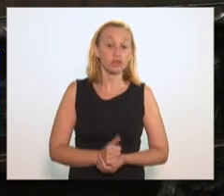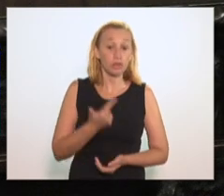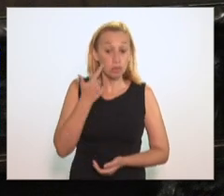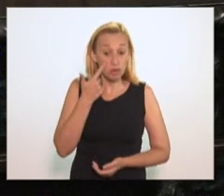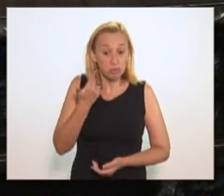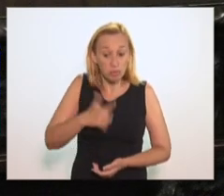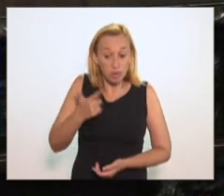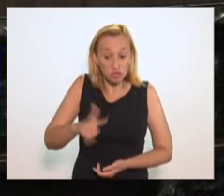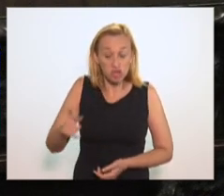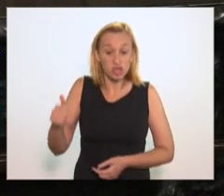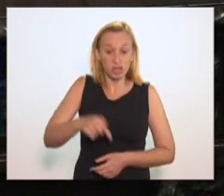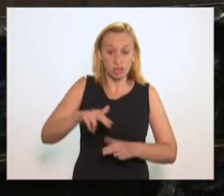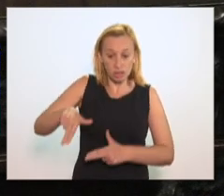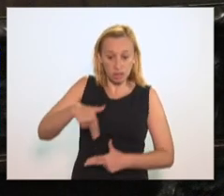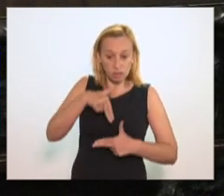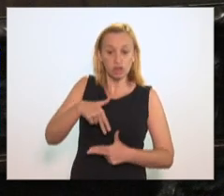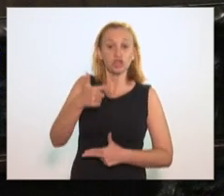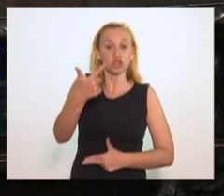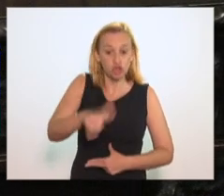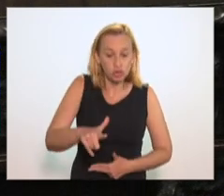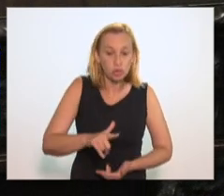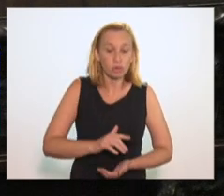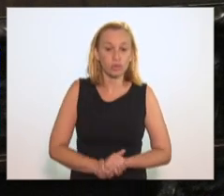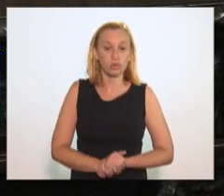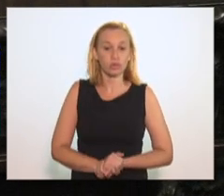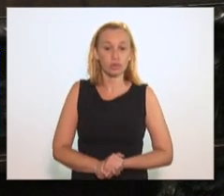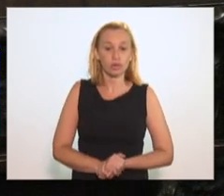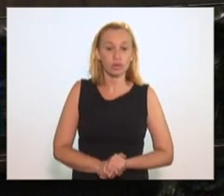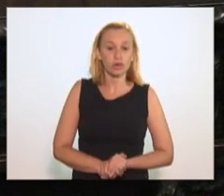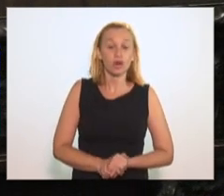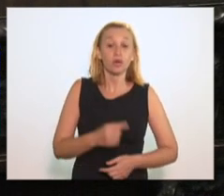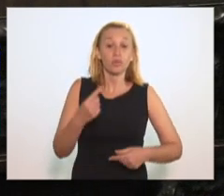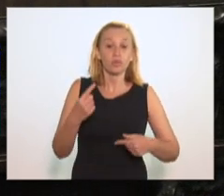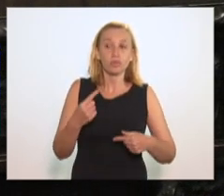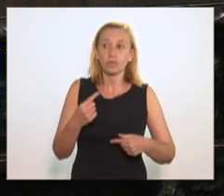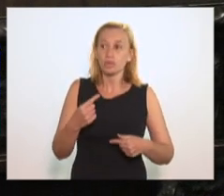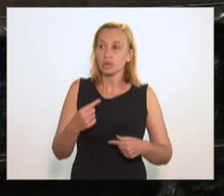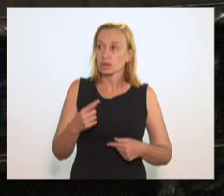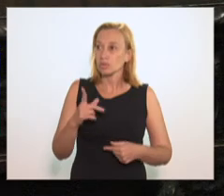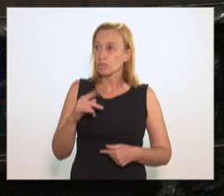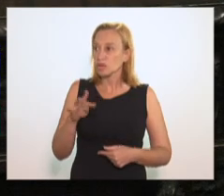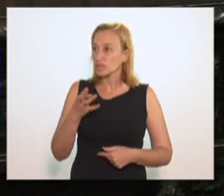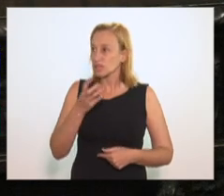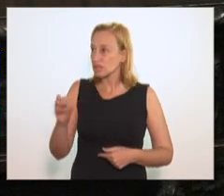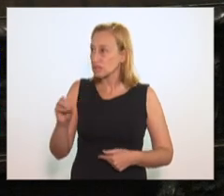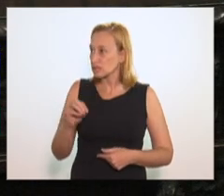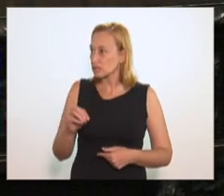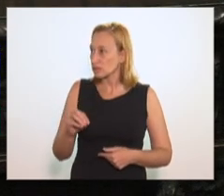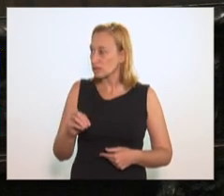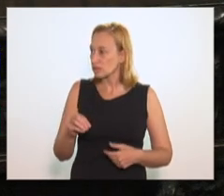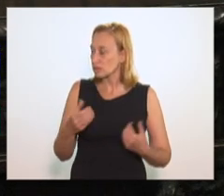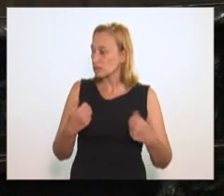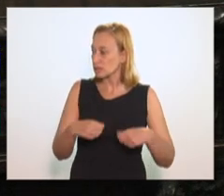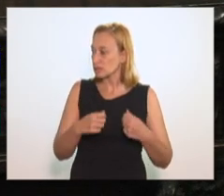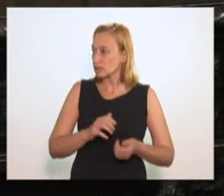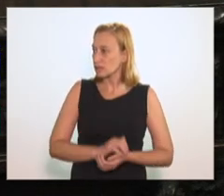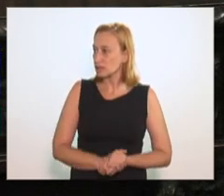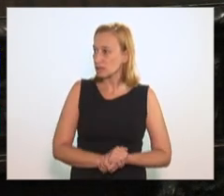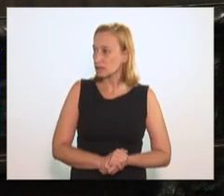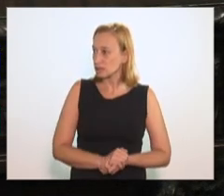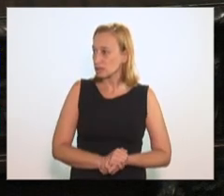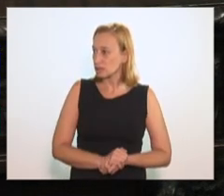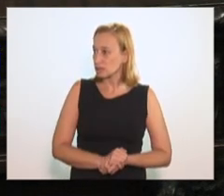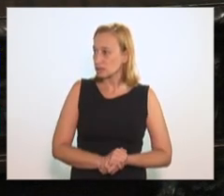nessa tribuna mais uma vez é uma politização desnecessária uma disputa para